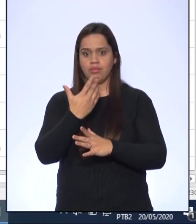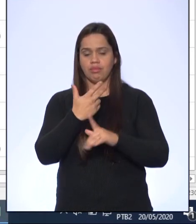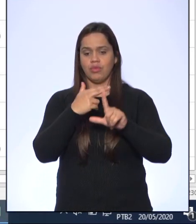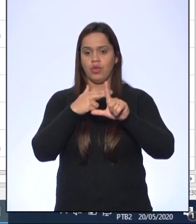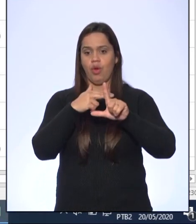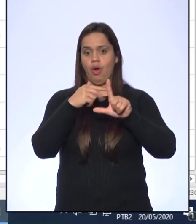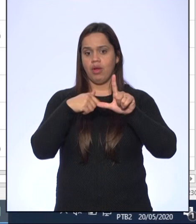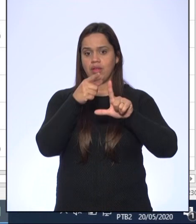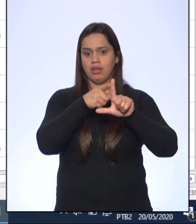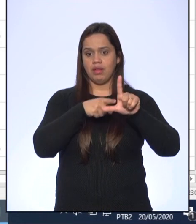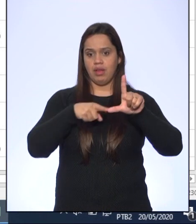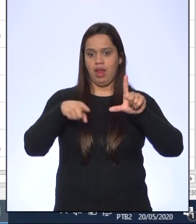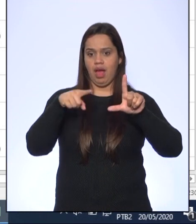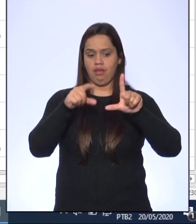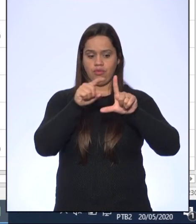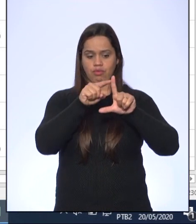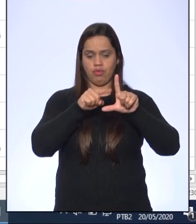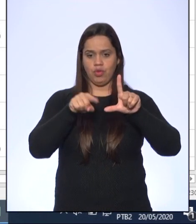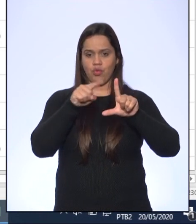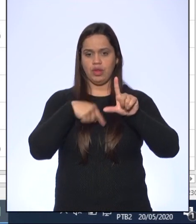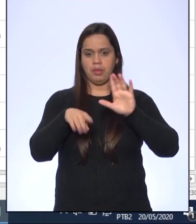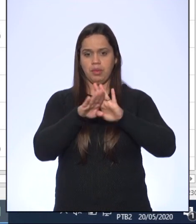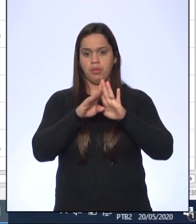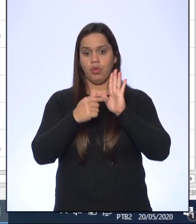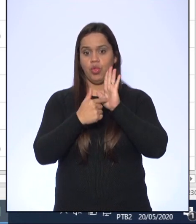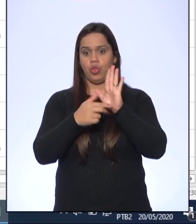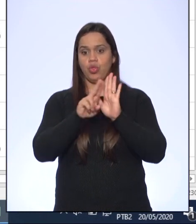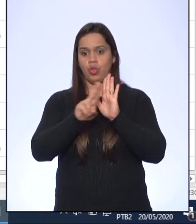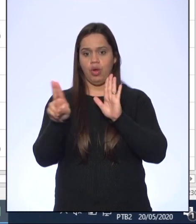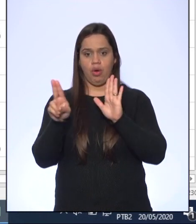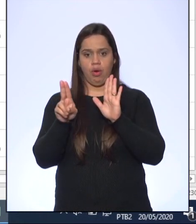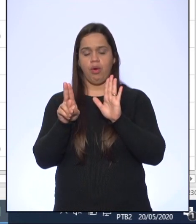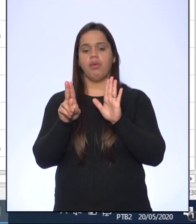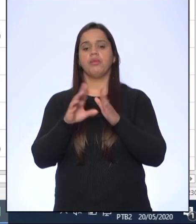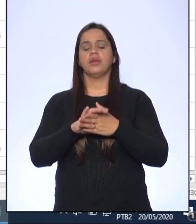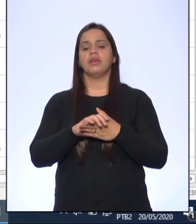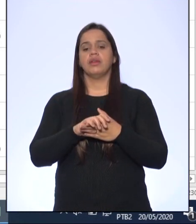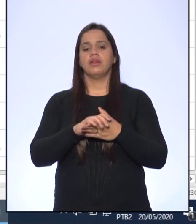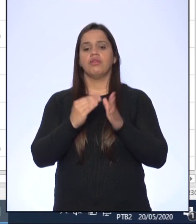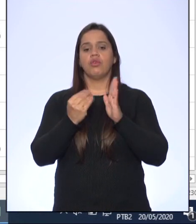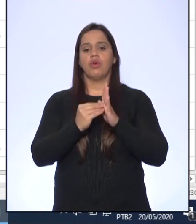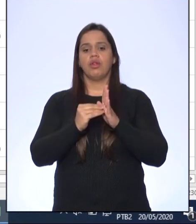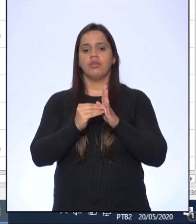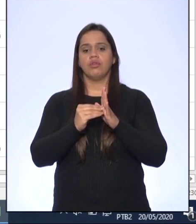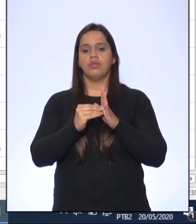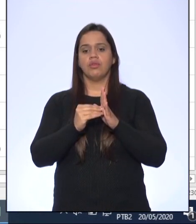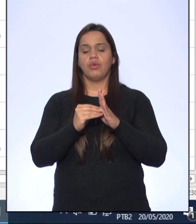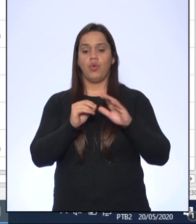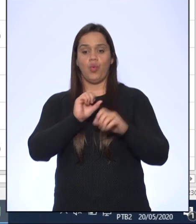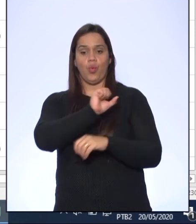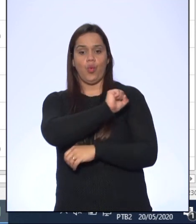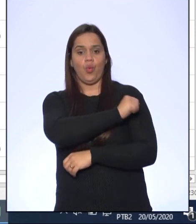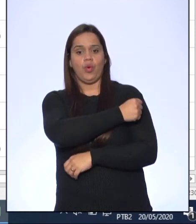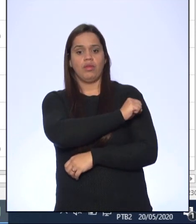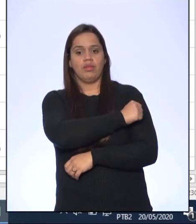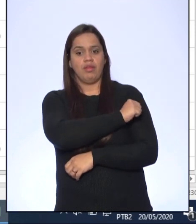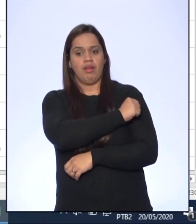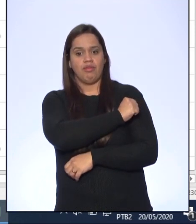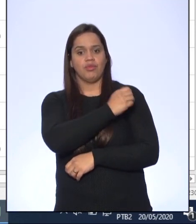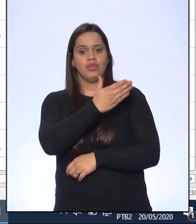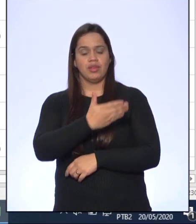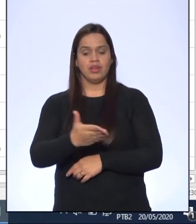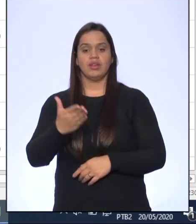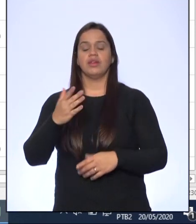gráfico bonito. Vou até editar um nome aqui, ó. Vou até editar o nome, 8º ano, olha que legal.